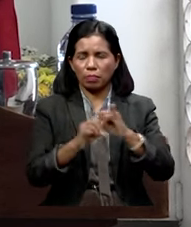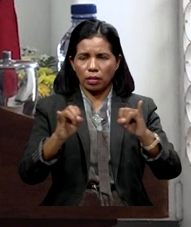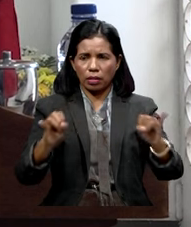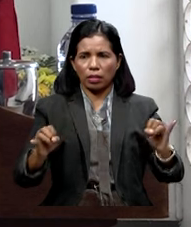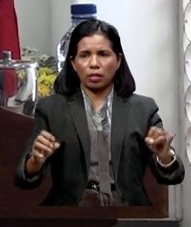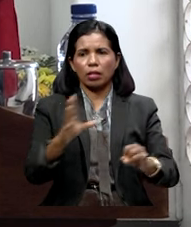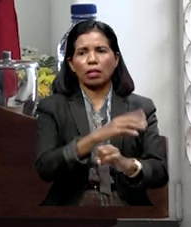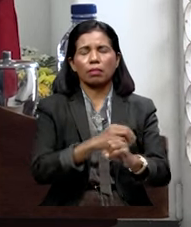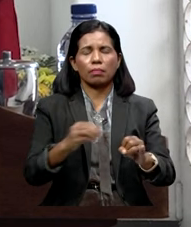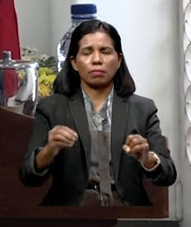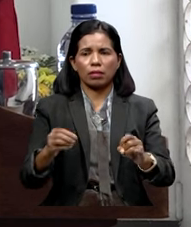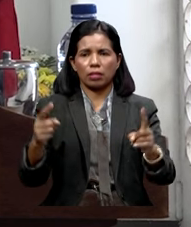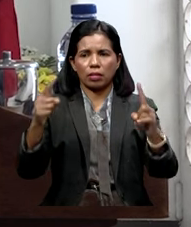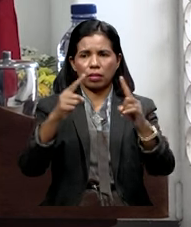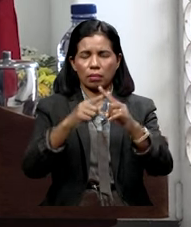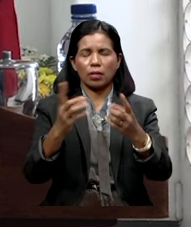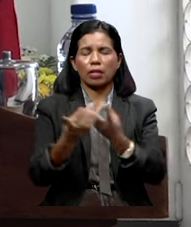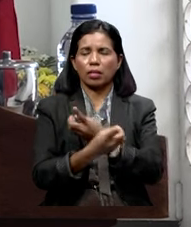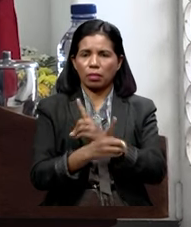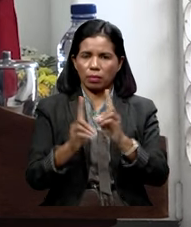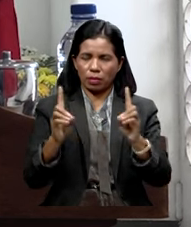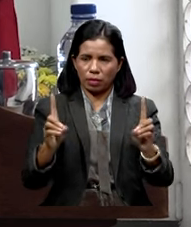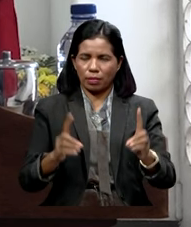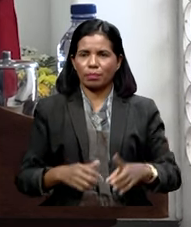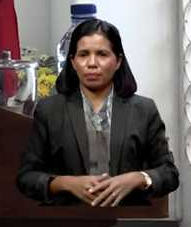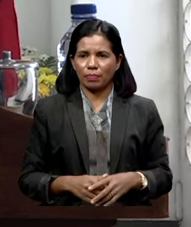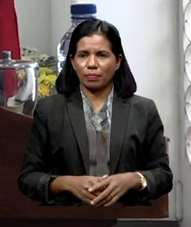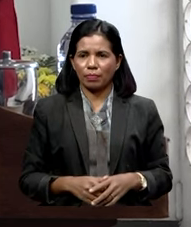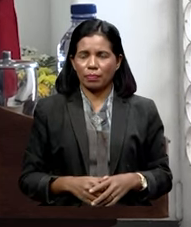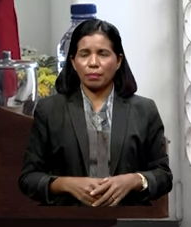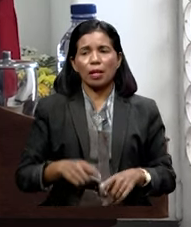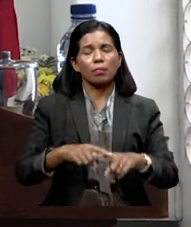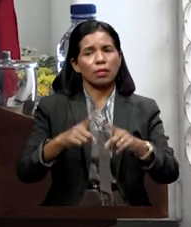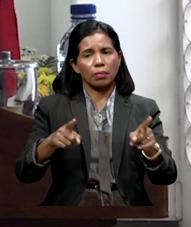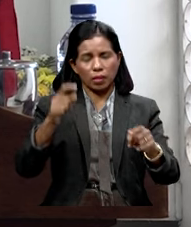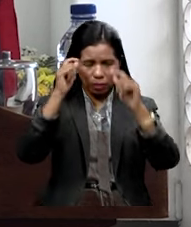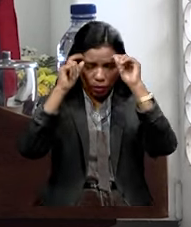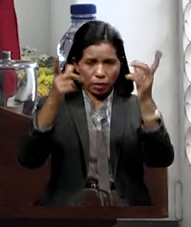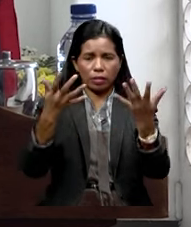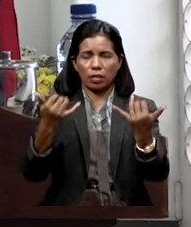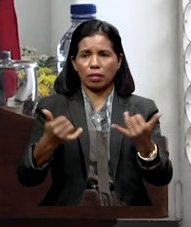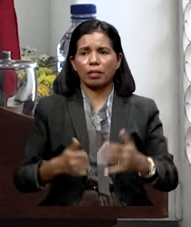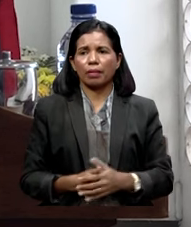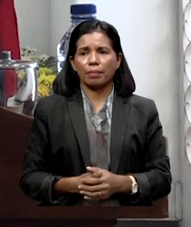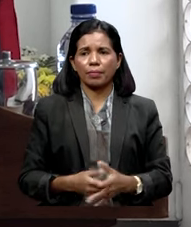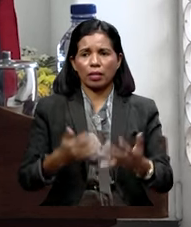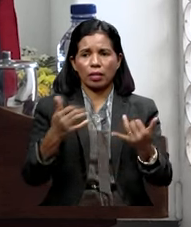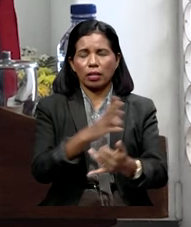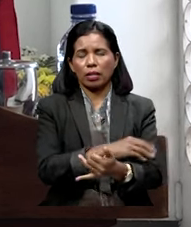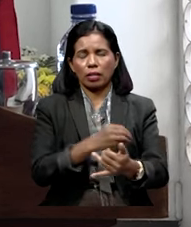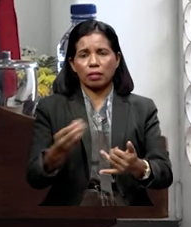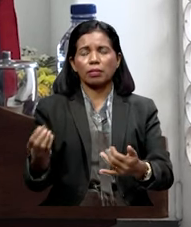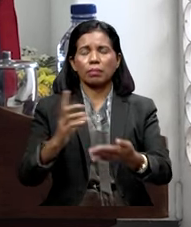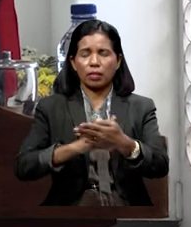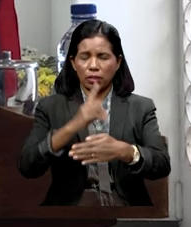na consolidação da democracia. Mas Timor-Leste tem agora para ganhar a batalha do